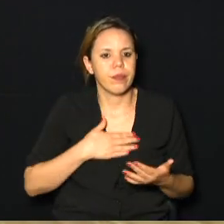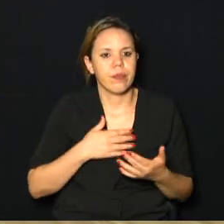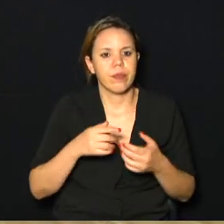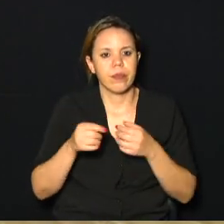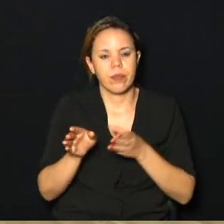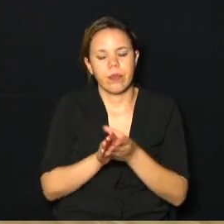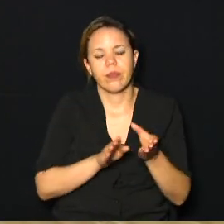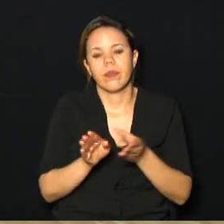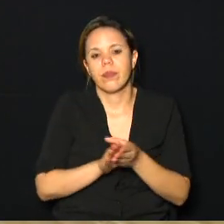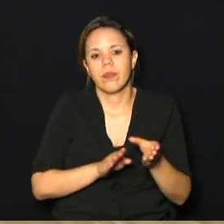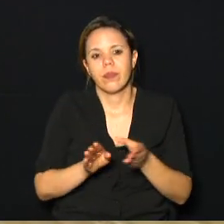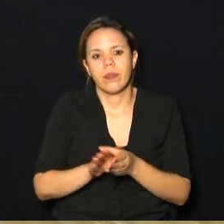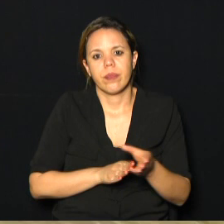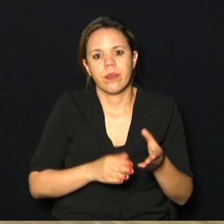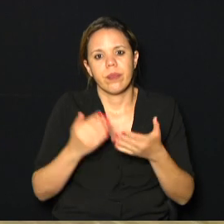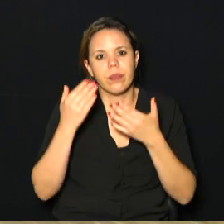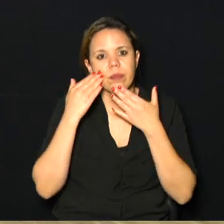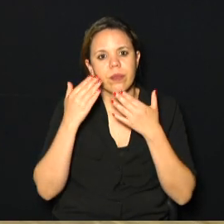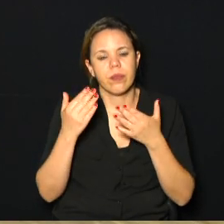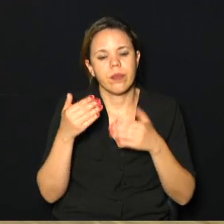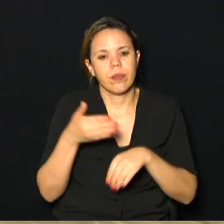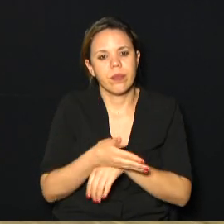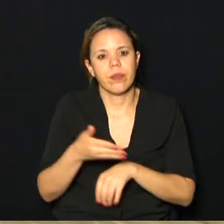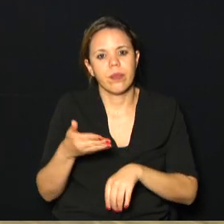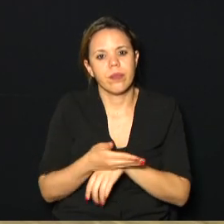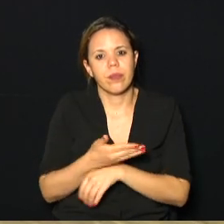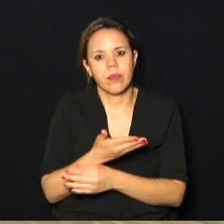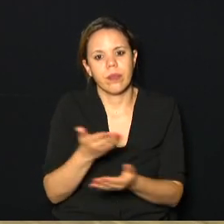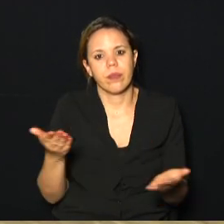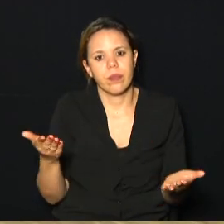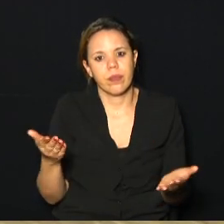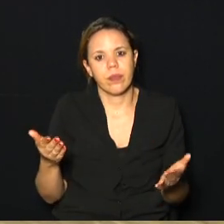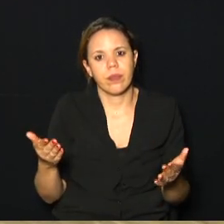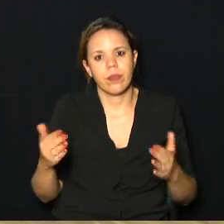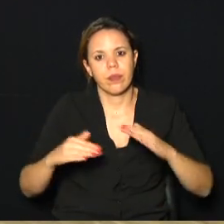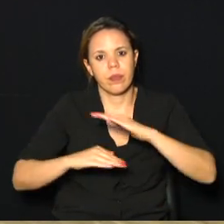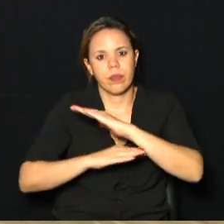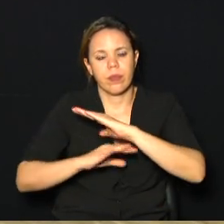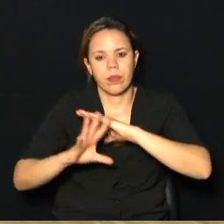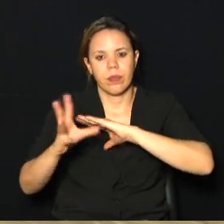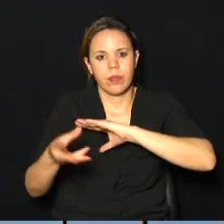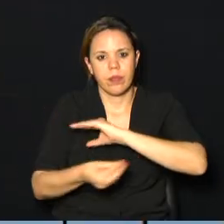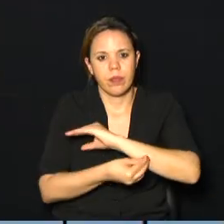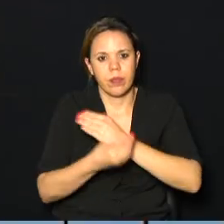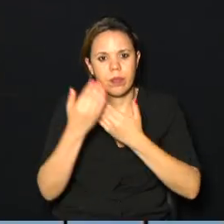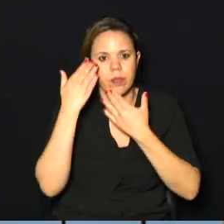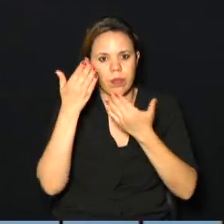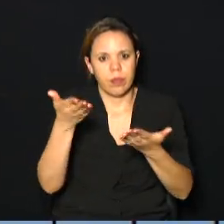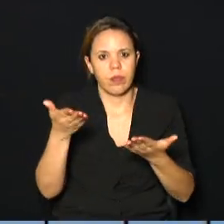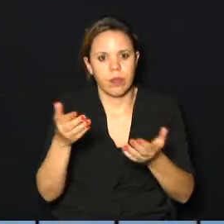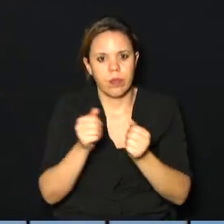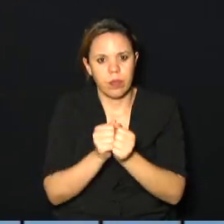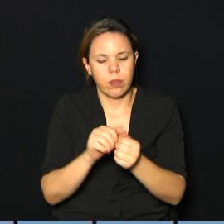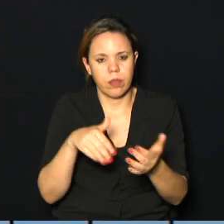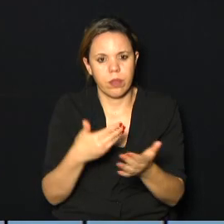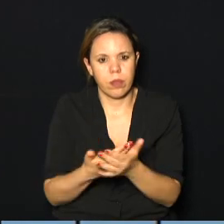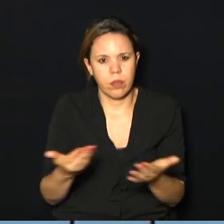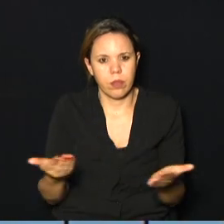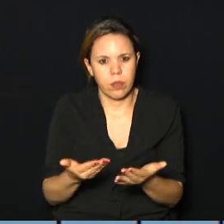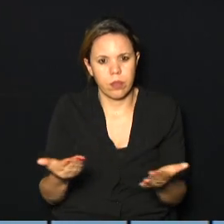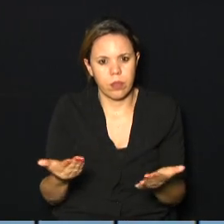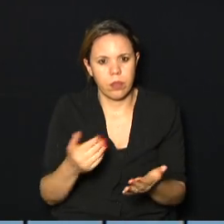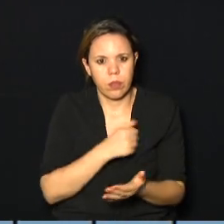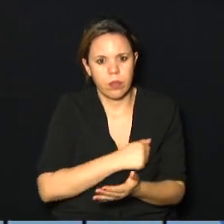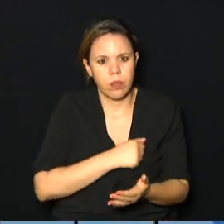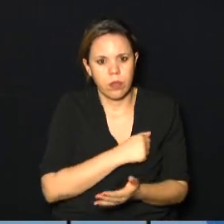pelas orientações, muito obrigada pela participação da senhora aqui no Câmara Total e obrigada a você que ficou comigo até agora. Tá